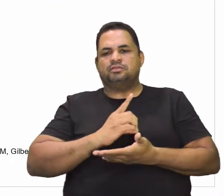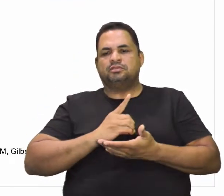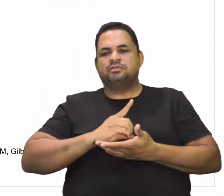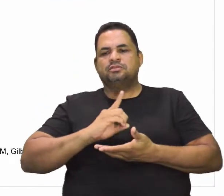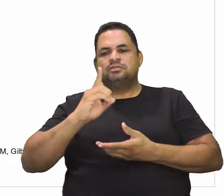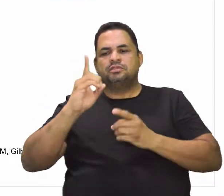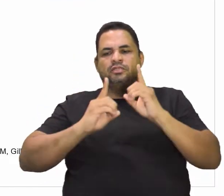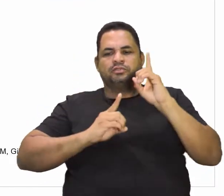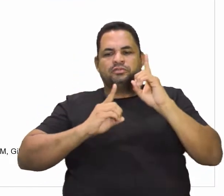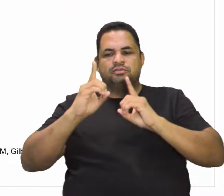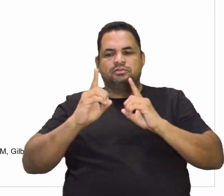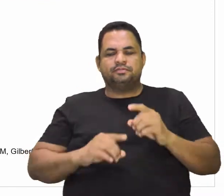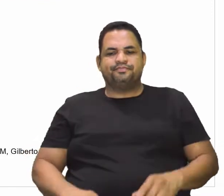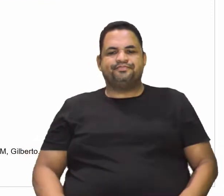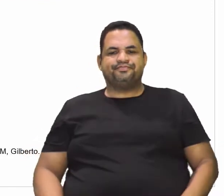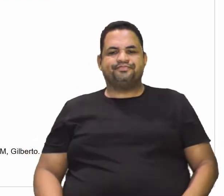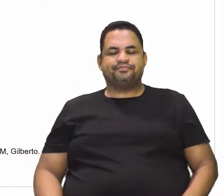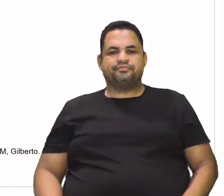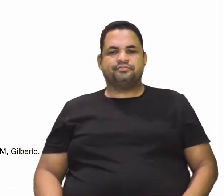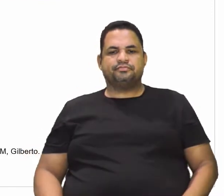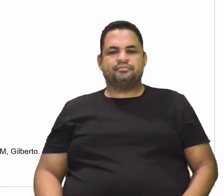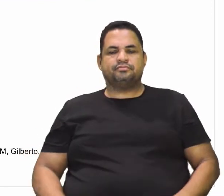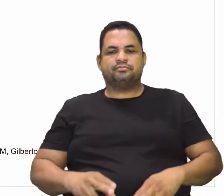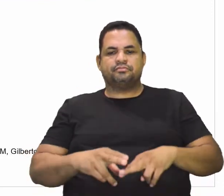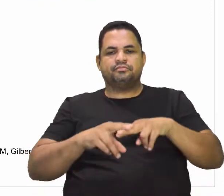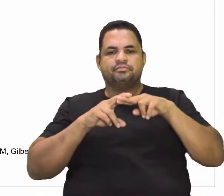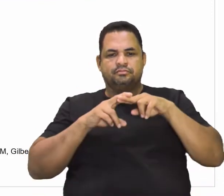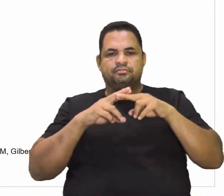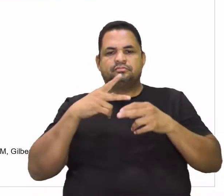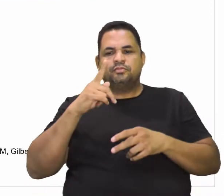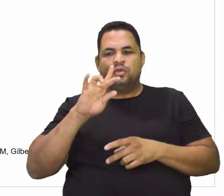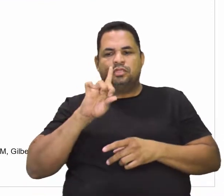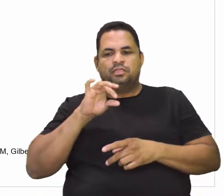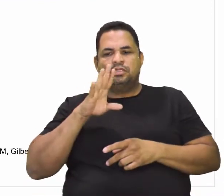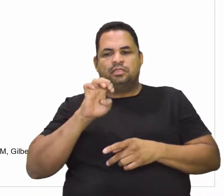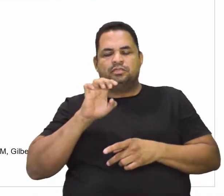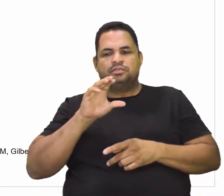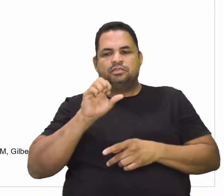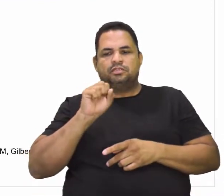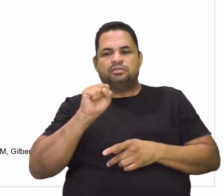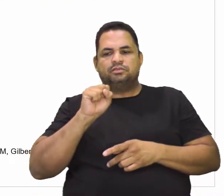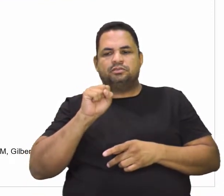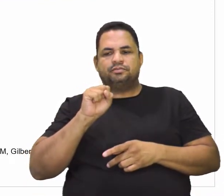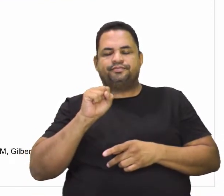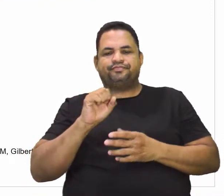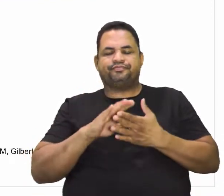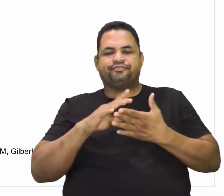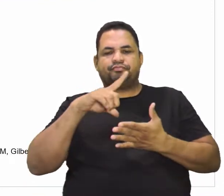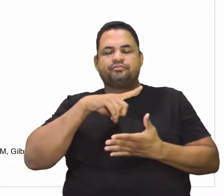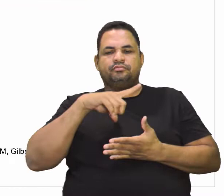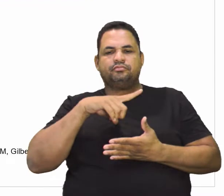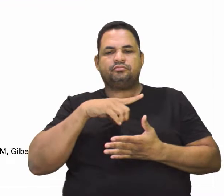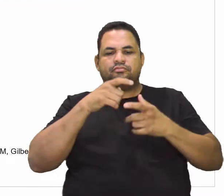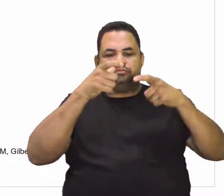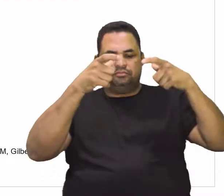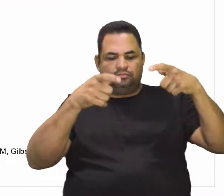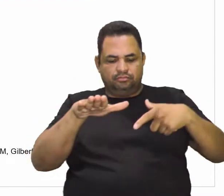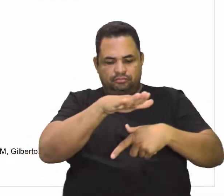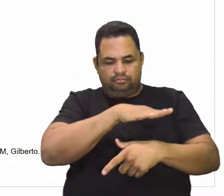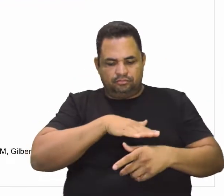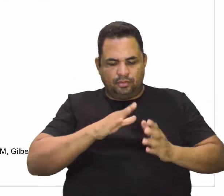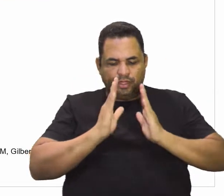vários deuses. Por isso que eles eram politeístas. E eles tinham esse local